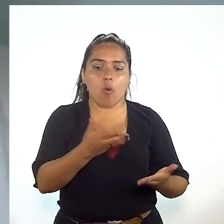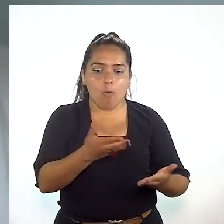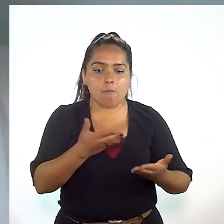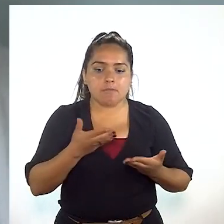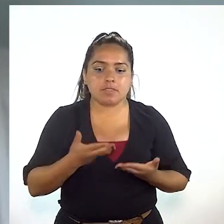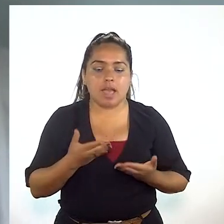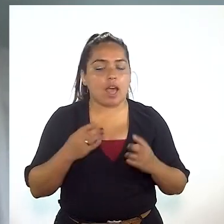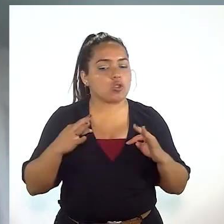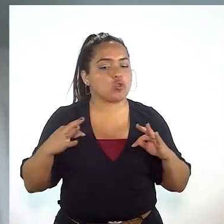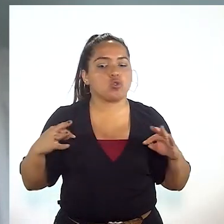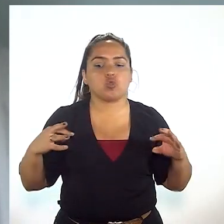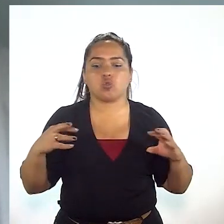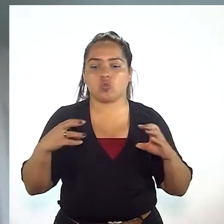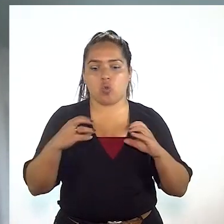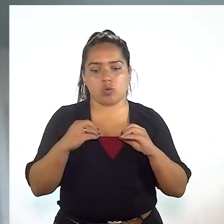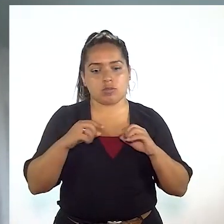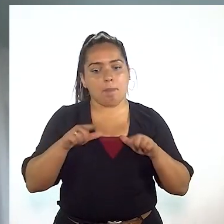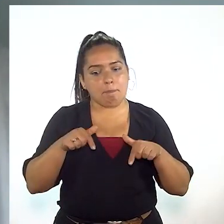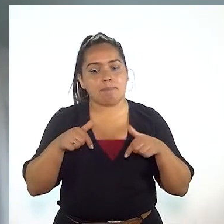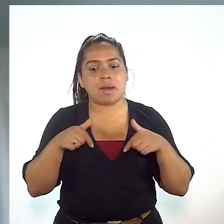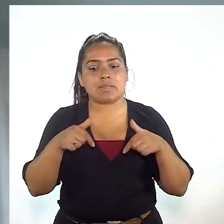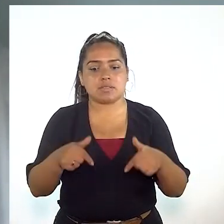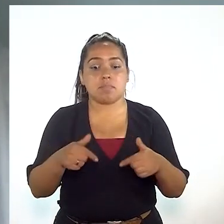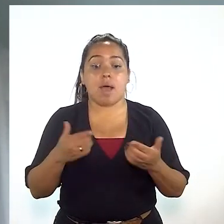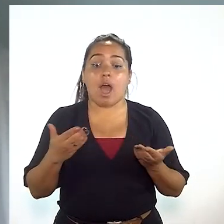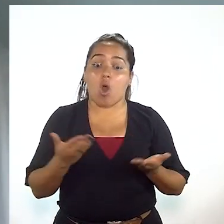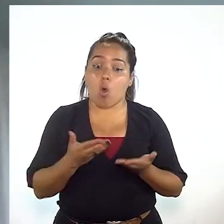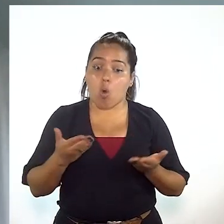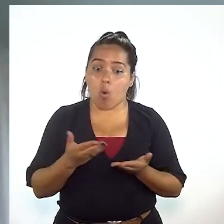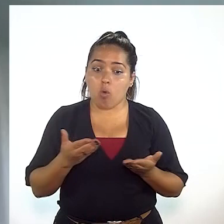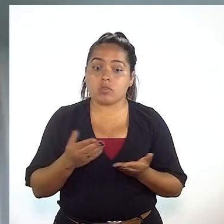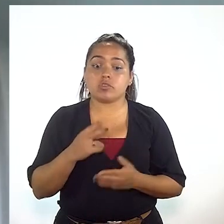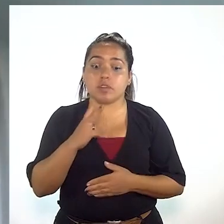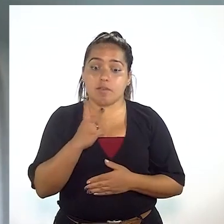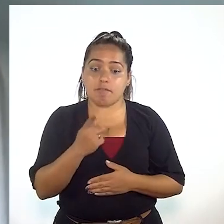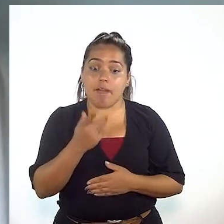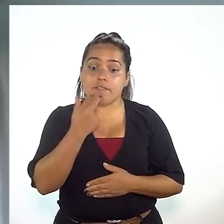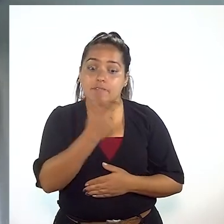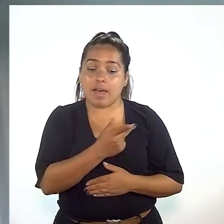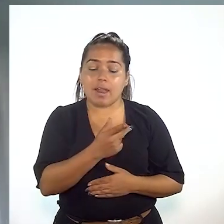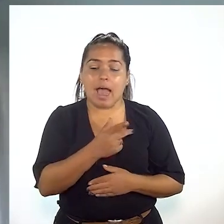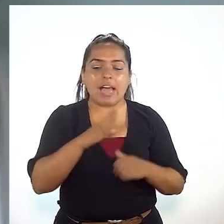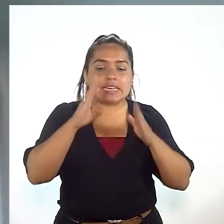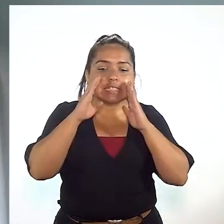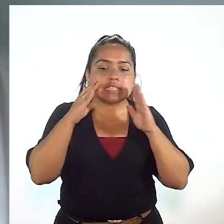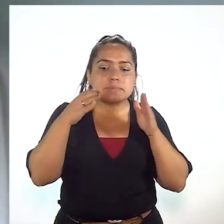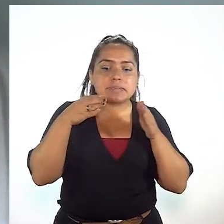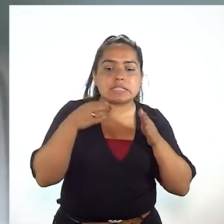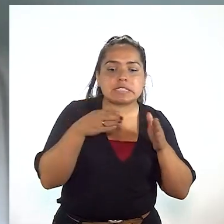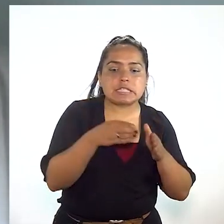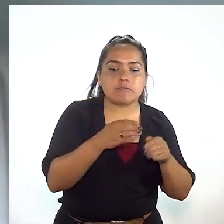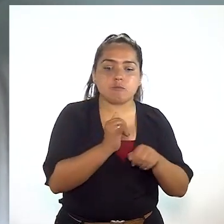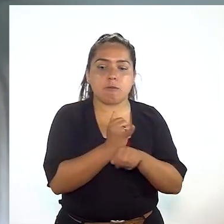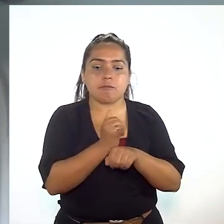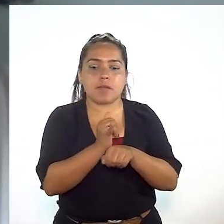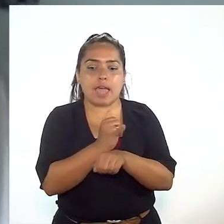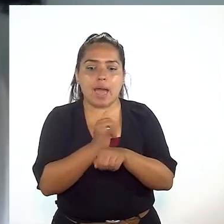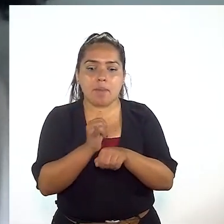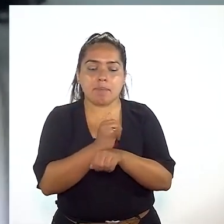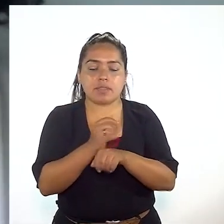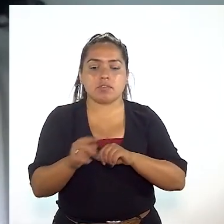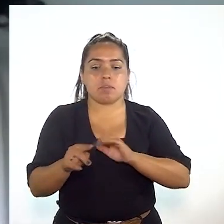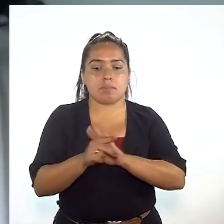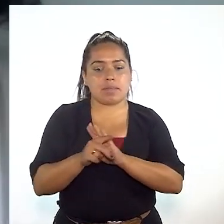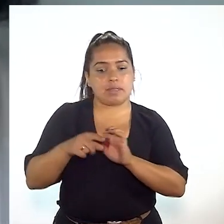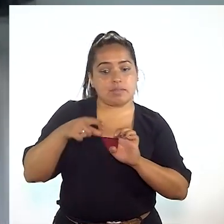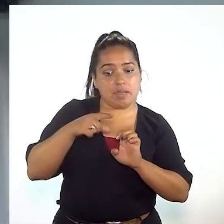aproveitar, enfim, e convidar todos vocês a participarem também. Hoje a gente vai